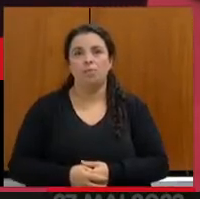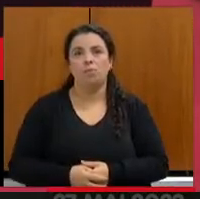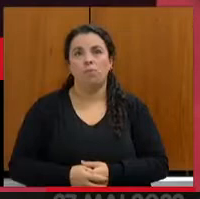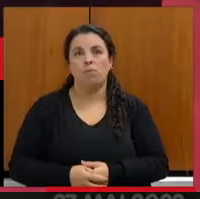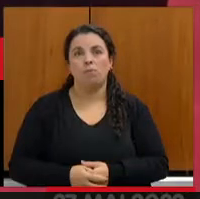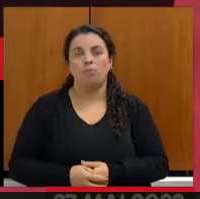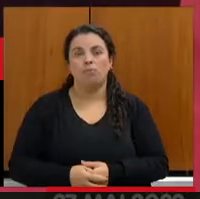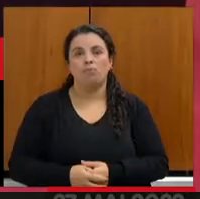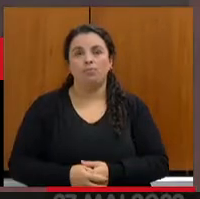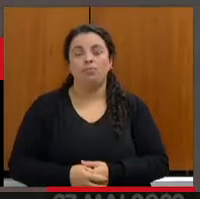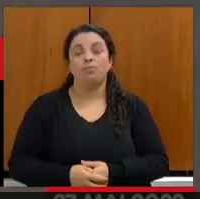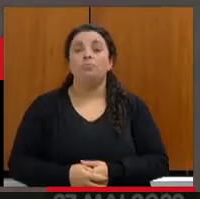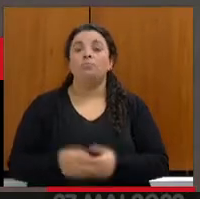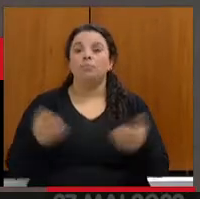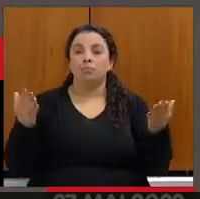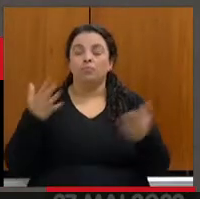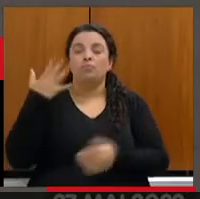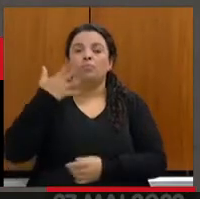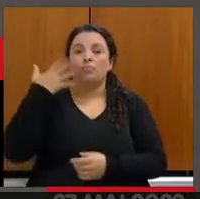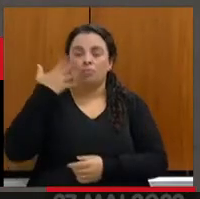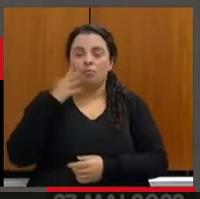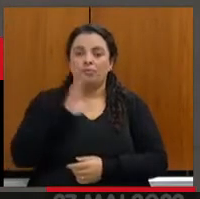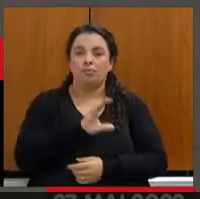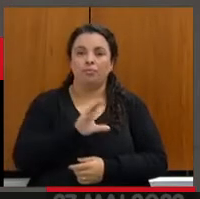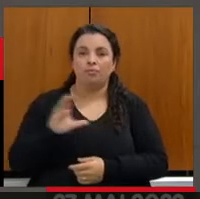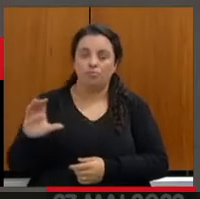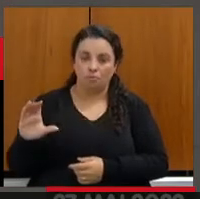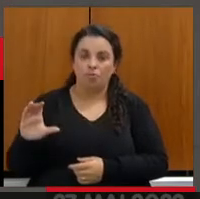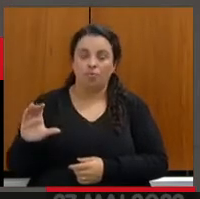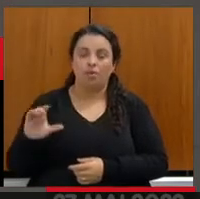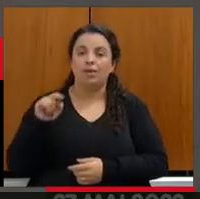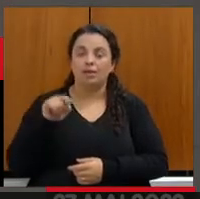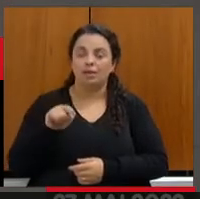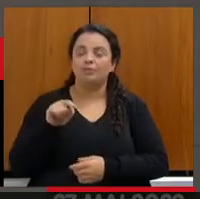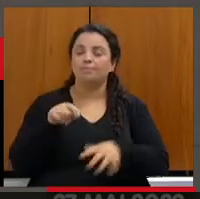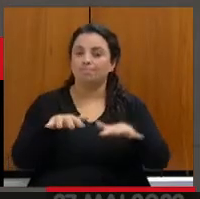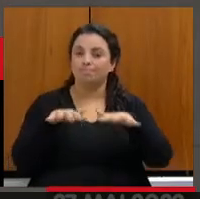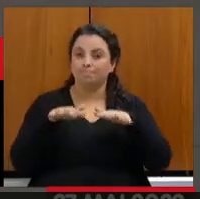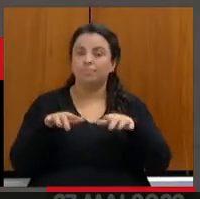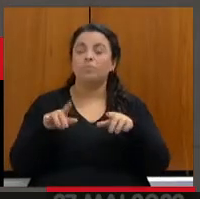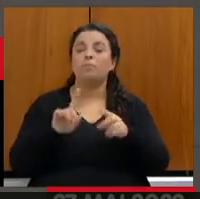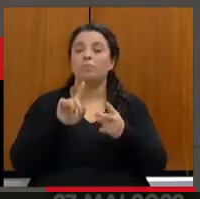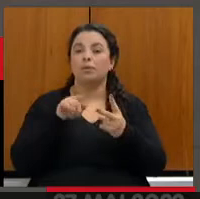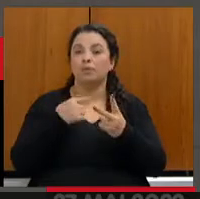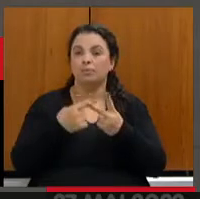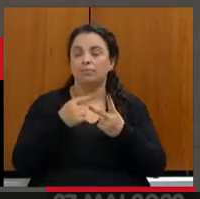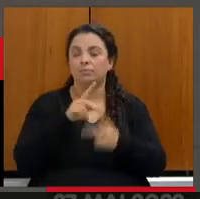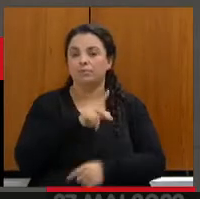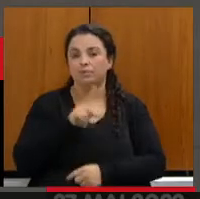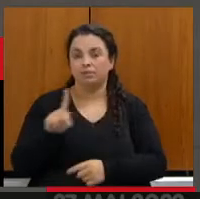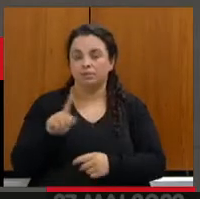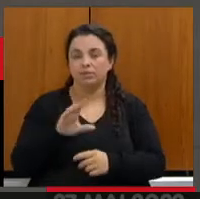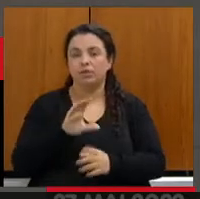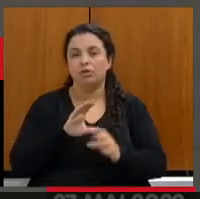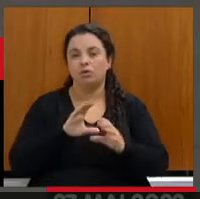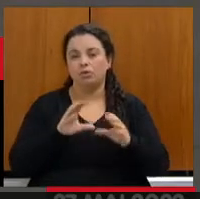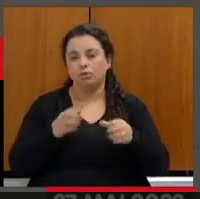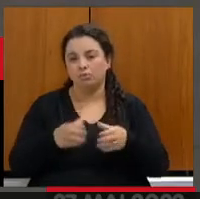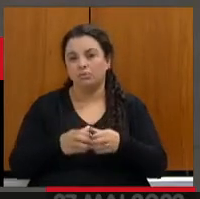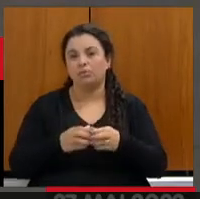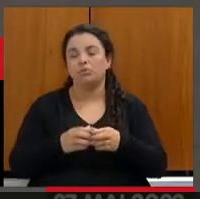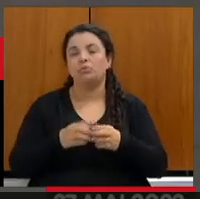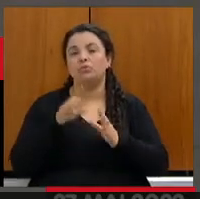nós passamos a palavra a coordenadora dessa plenária e Presidenta da comissão de defesa dos direitos da mulher